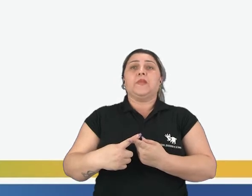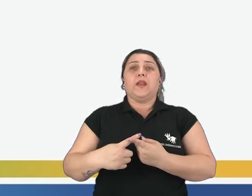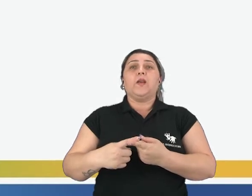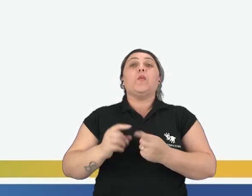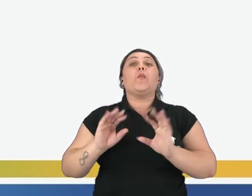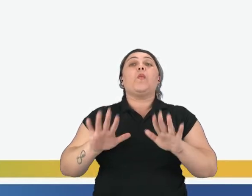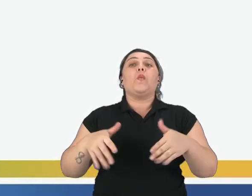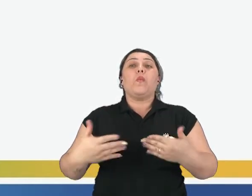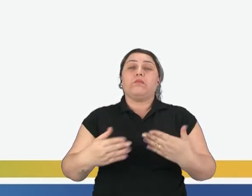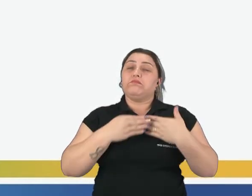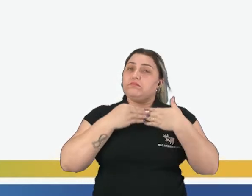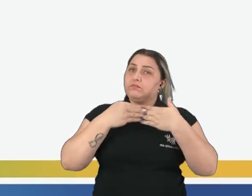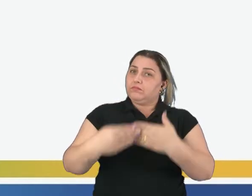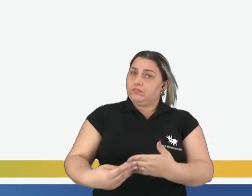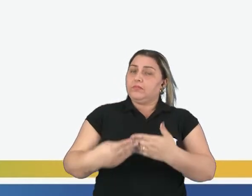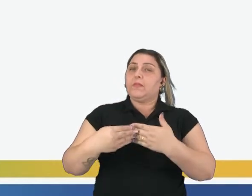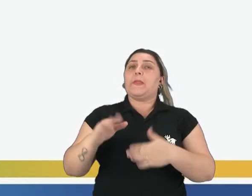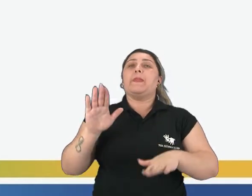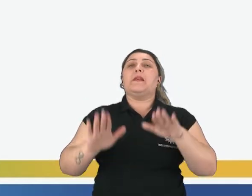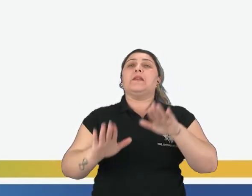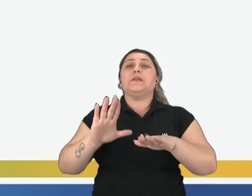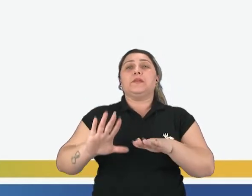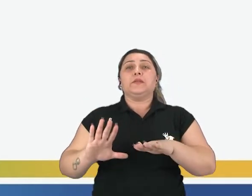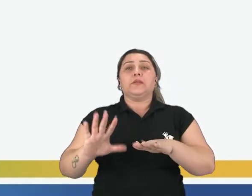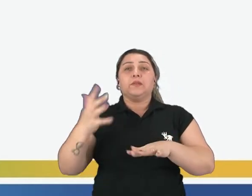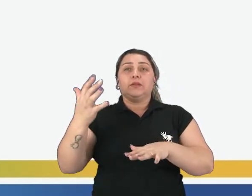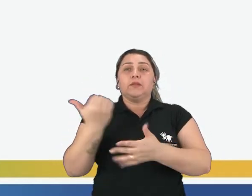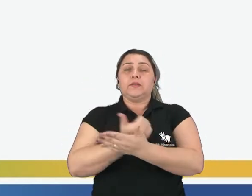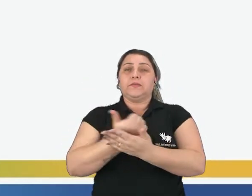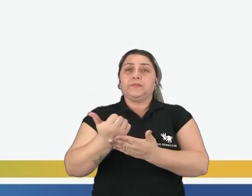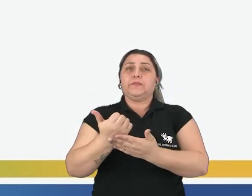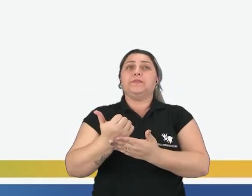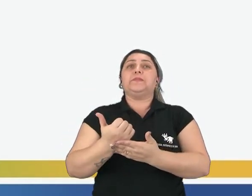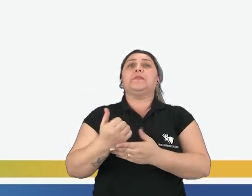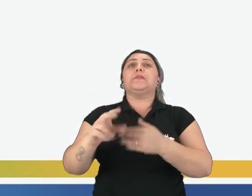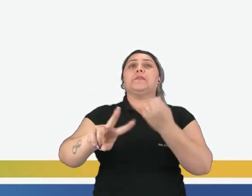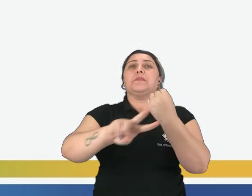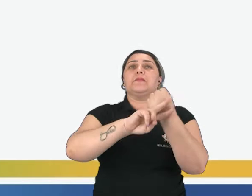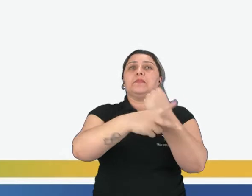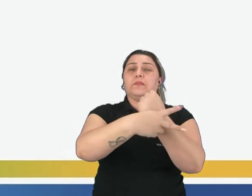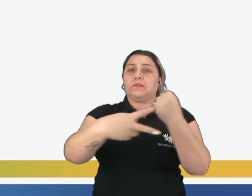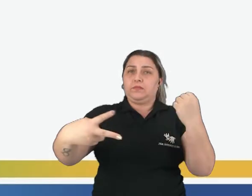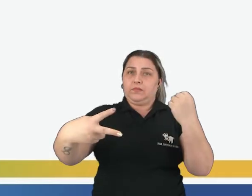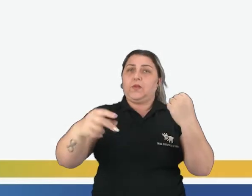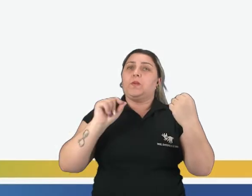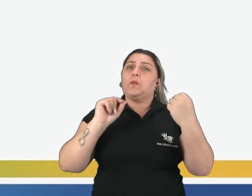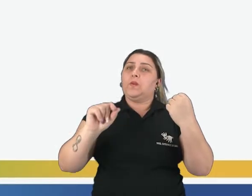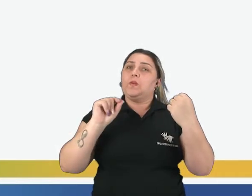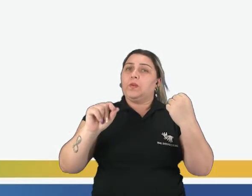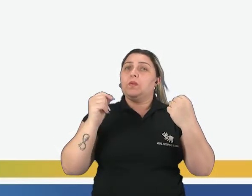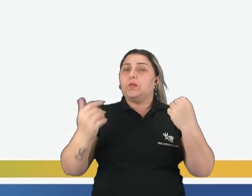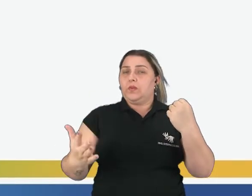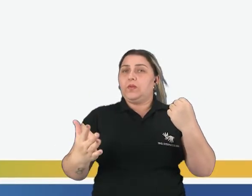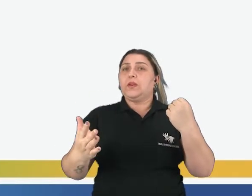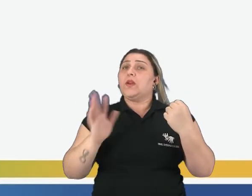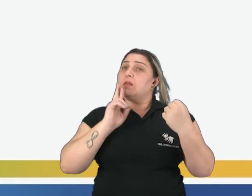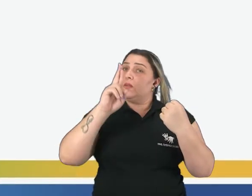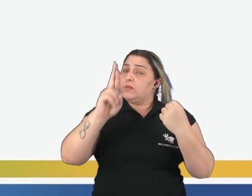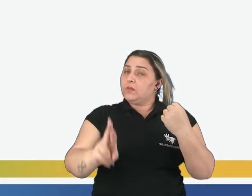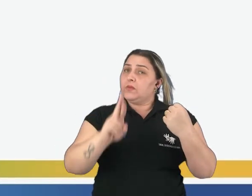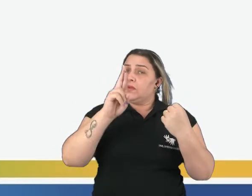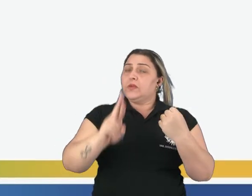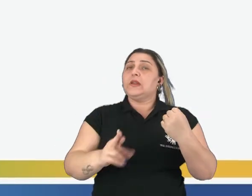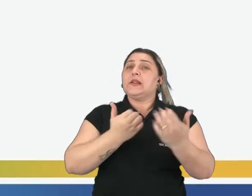motivo a qual levou uma determinada situação, e a consequência seria o efeito, o